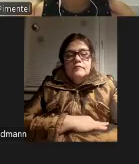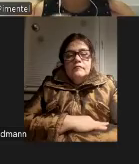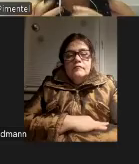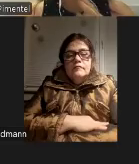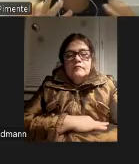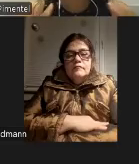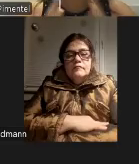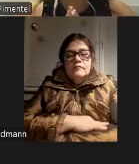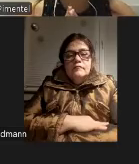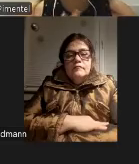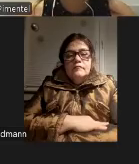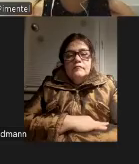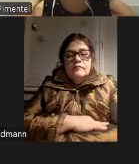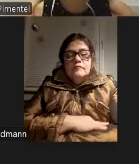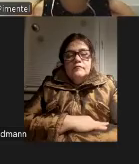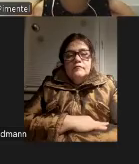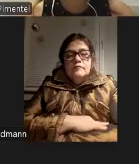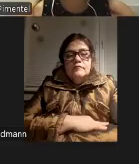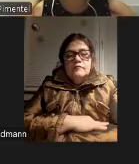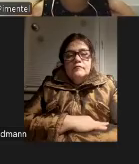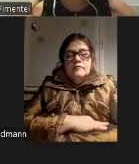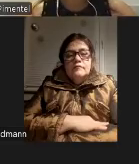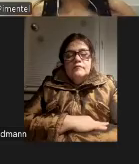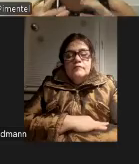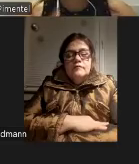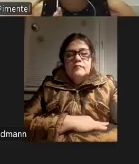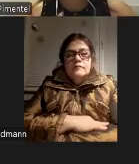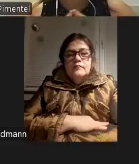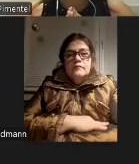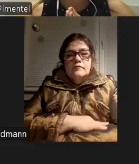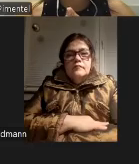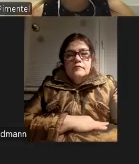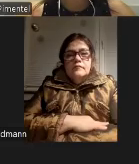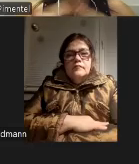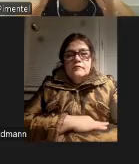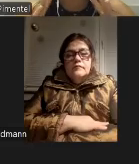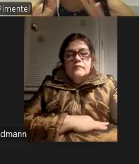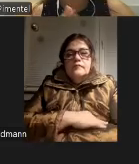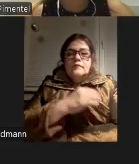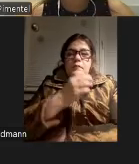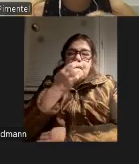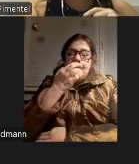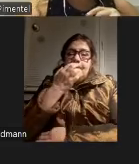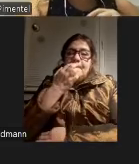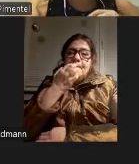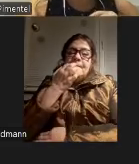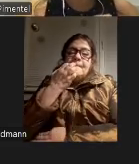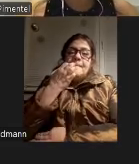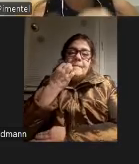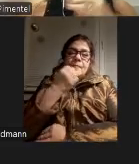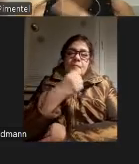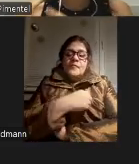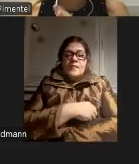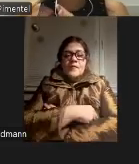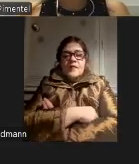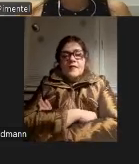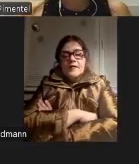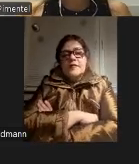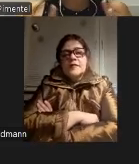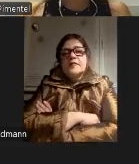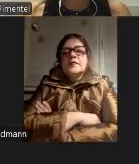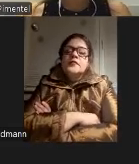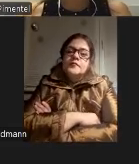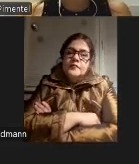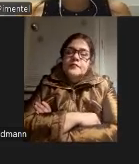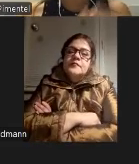déficit de atenção semelhante ao estado de embriaguez, né? Então, do mesmo jeito que tem aquelas campanhas assim, se beber, não